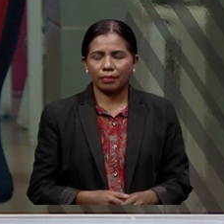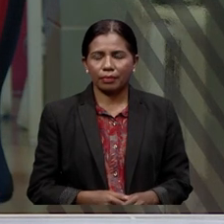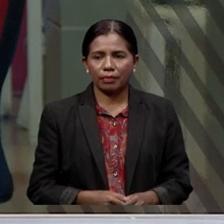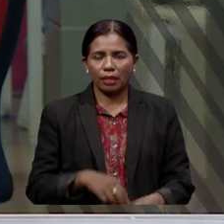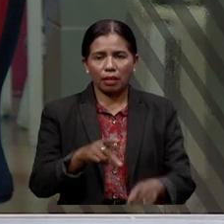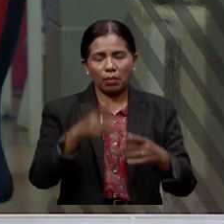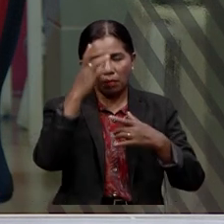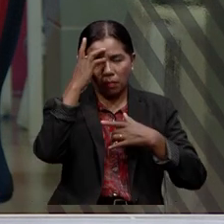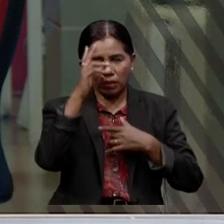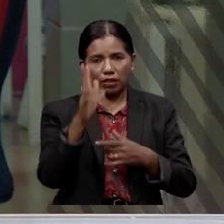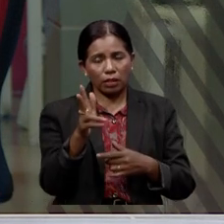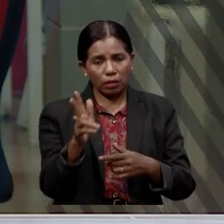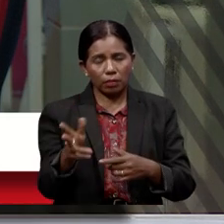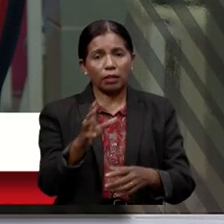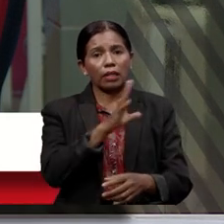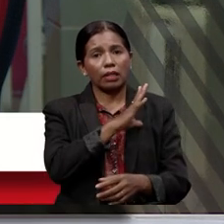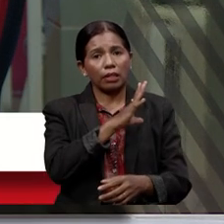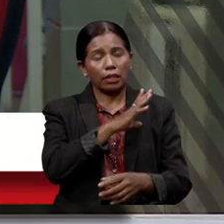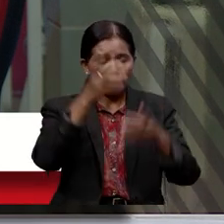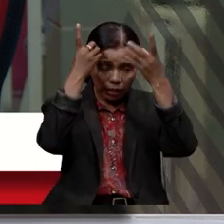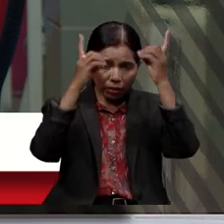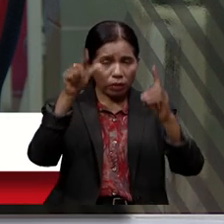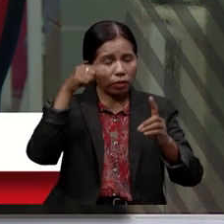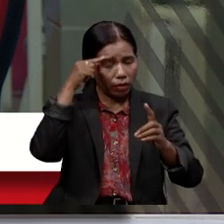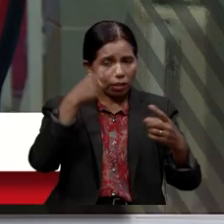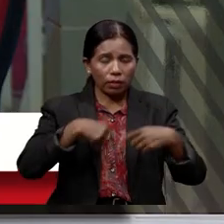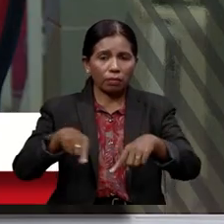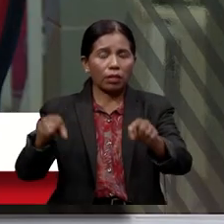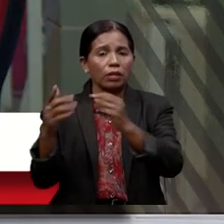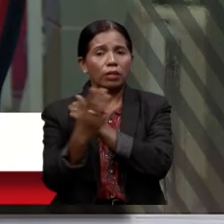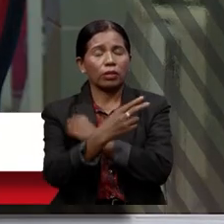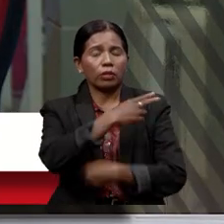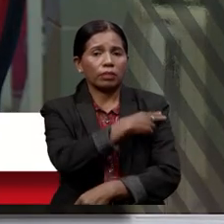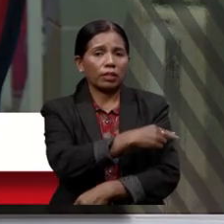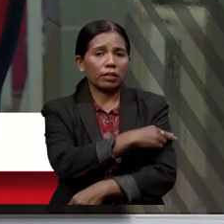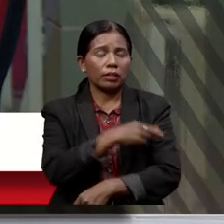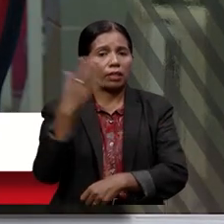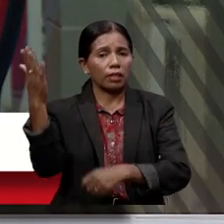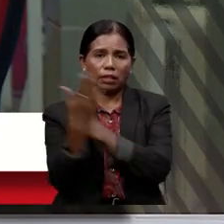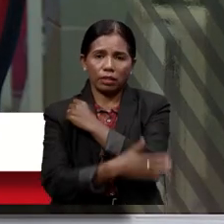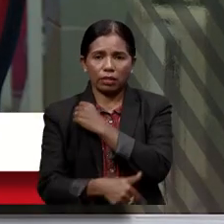Paciente Honolulu recém reinhala a decisão do governo, atual transferência para o Hospital Sira e Relior.